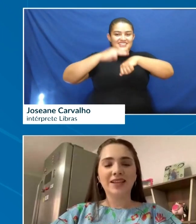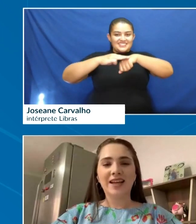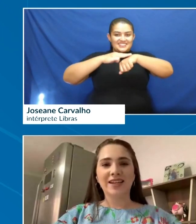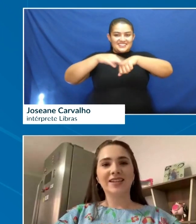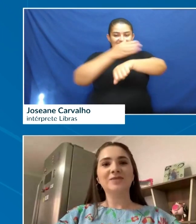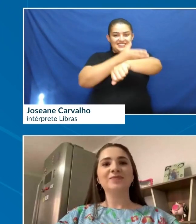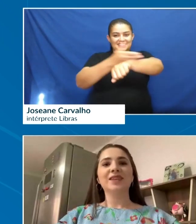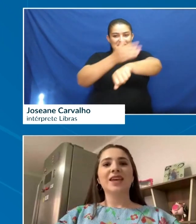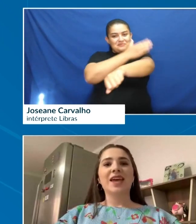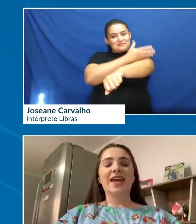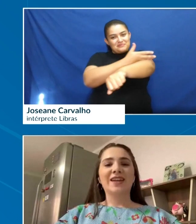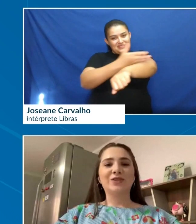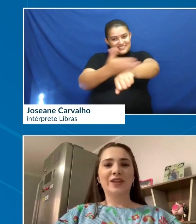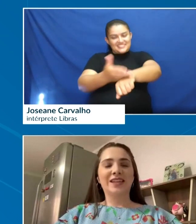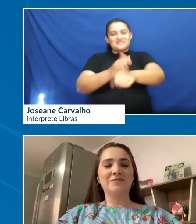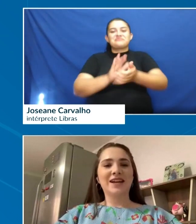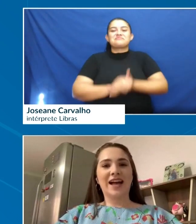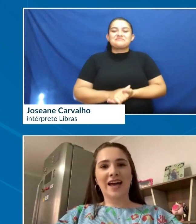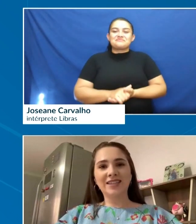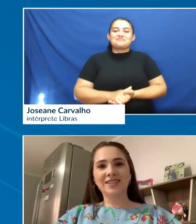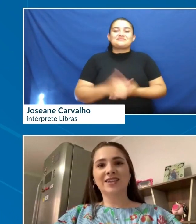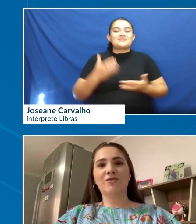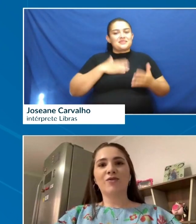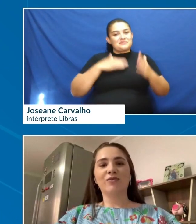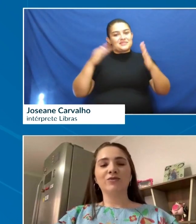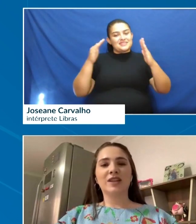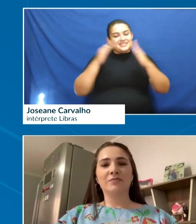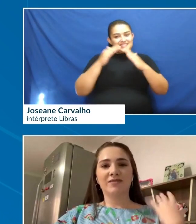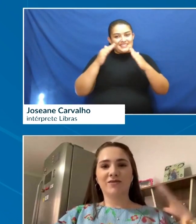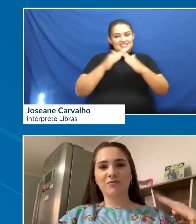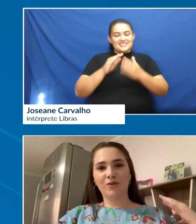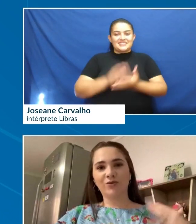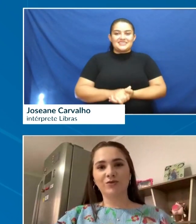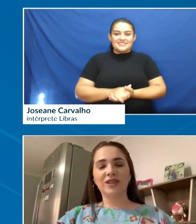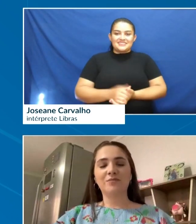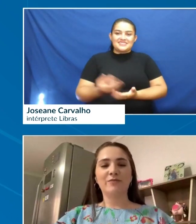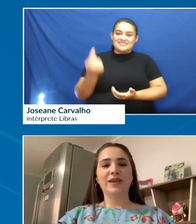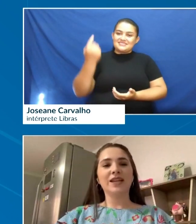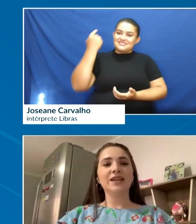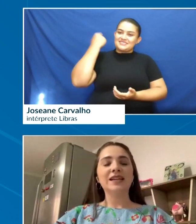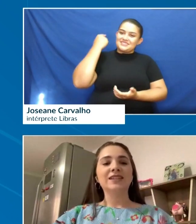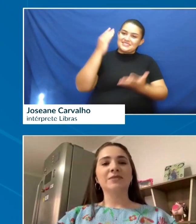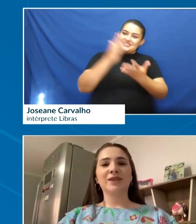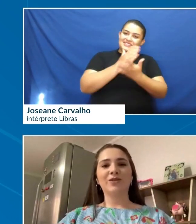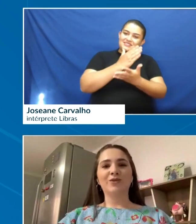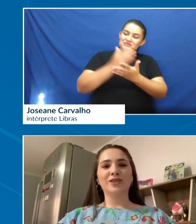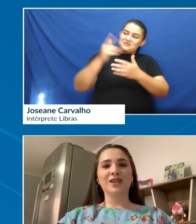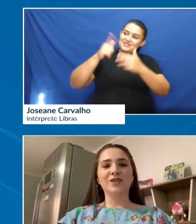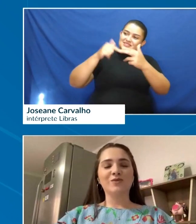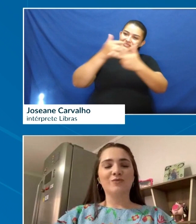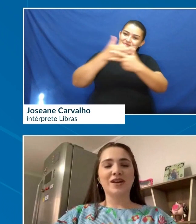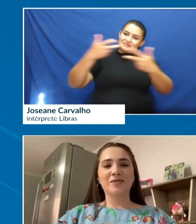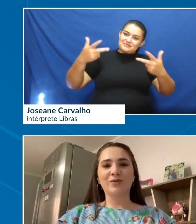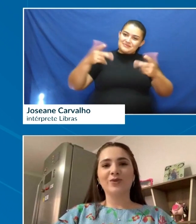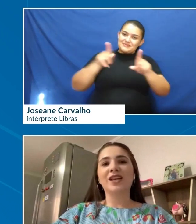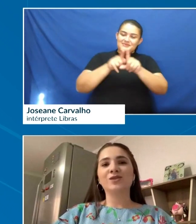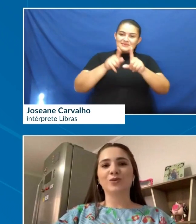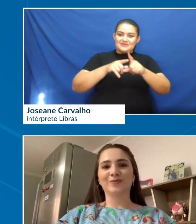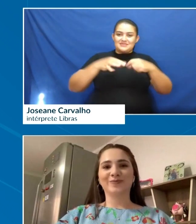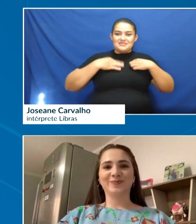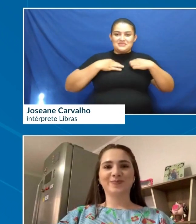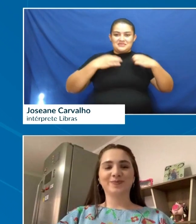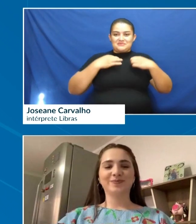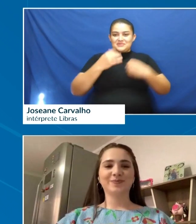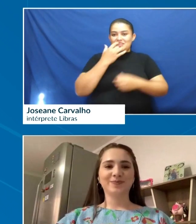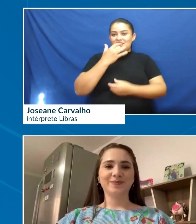é bem clarinha. Tô aqui na minha casa, então ao fundo dá para ver um pouco da mobília. Também estou usando uma blusa